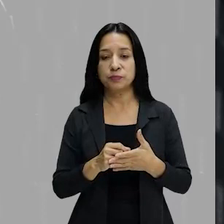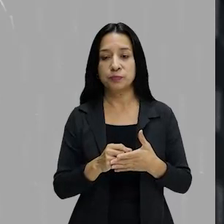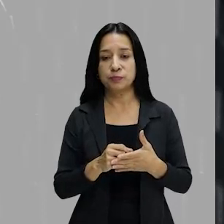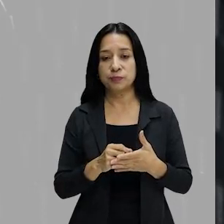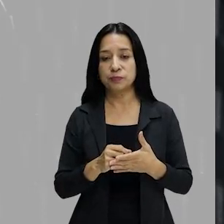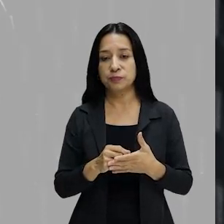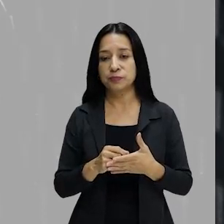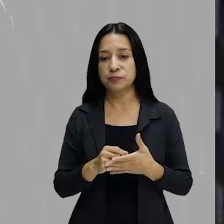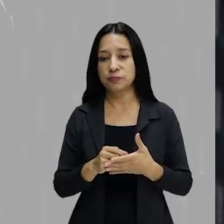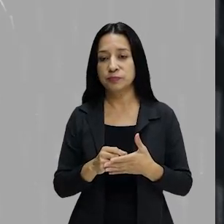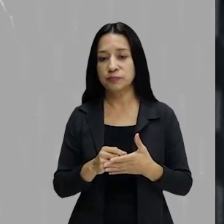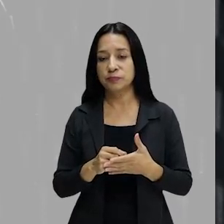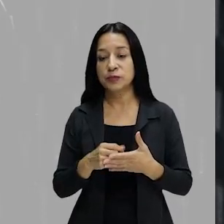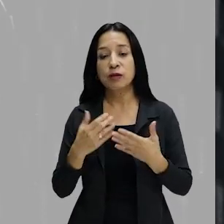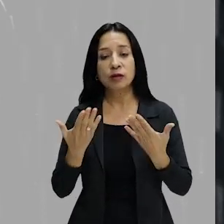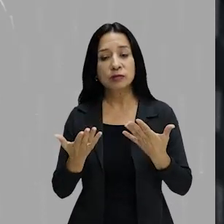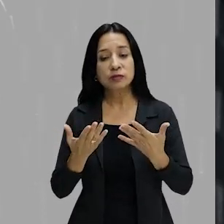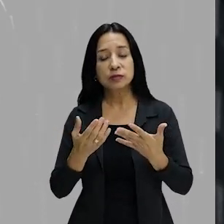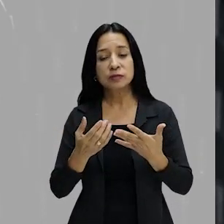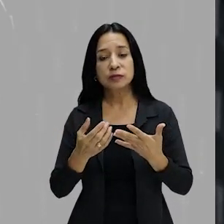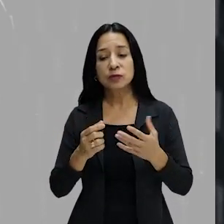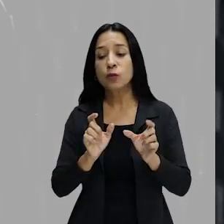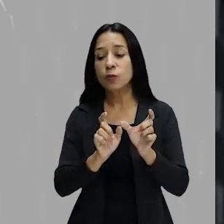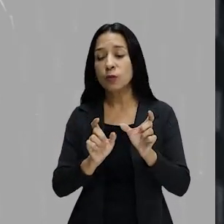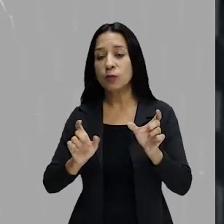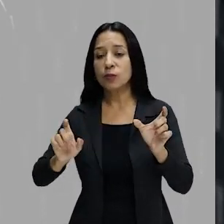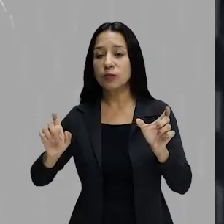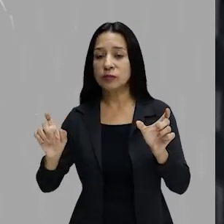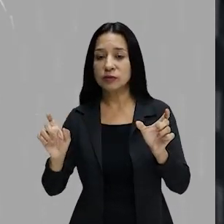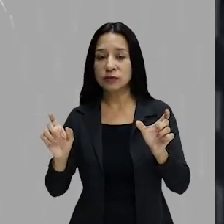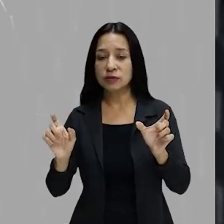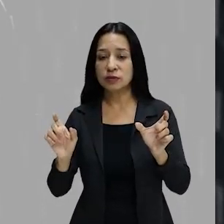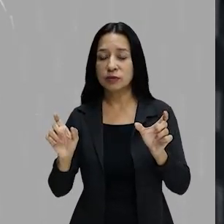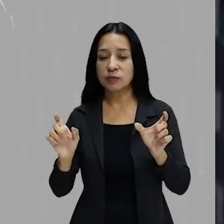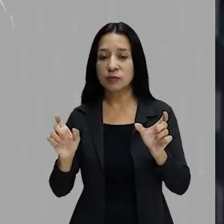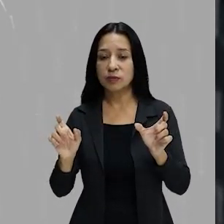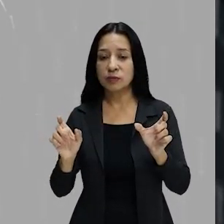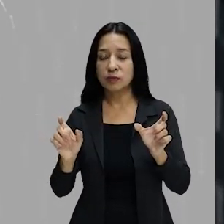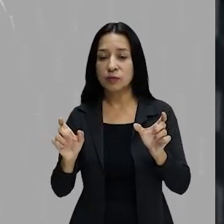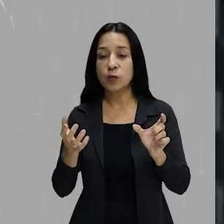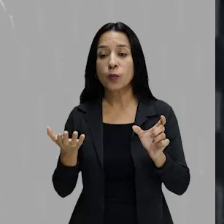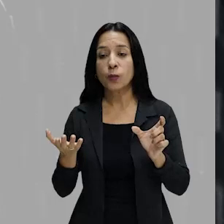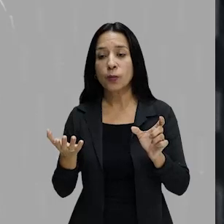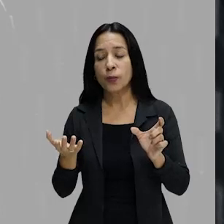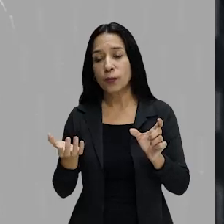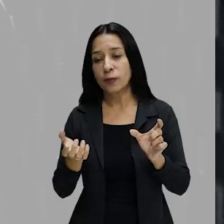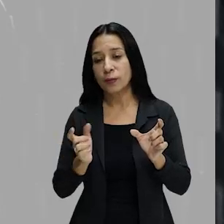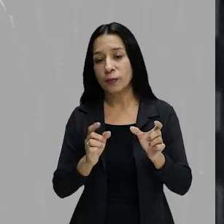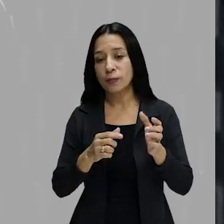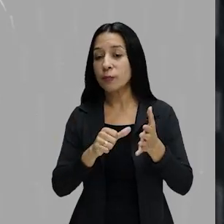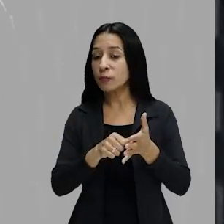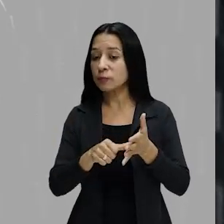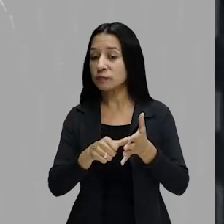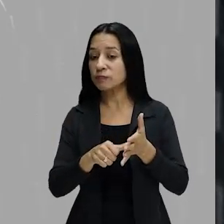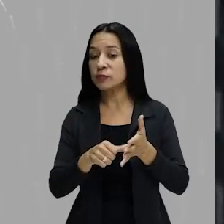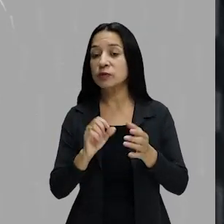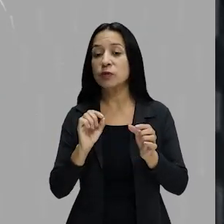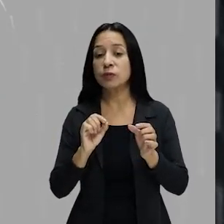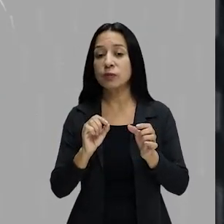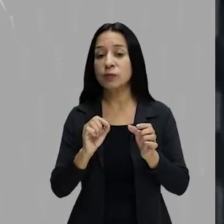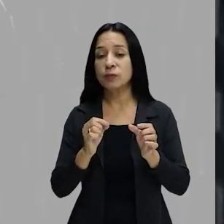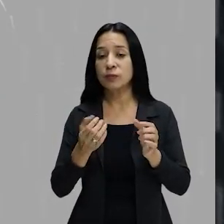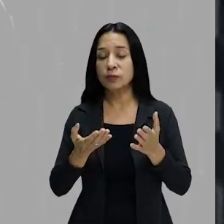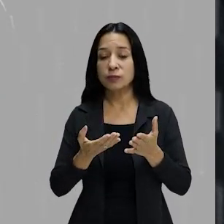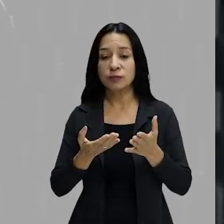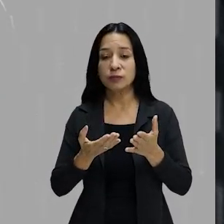uma despedida, e aí? Essa oração aqui, você que está me assistindo agora, a oração destacada está destacada